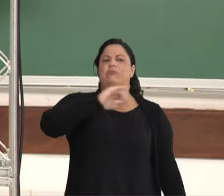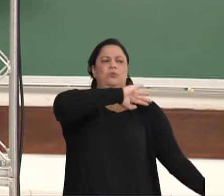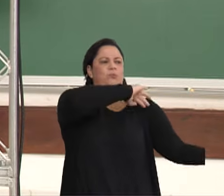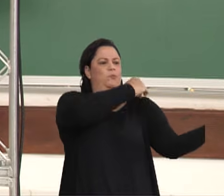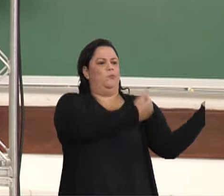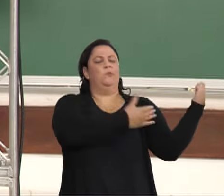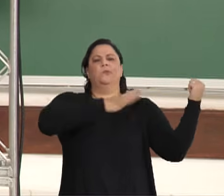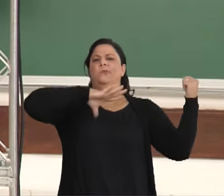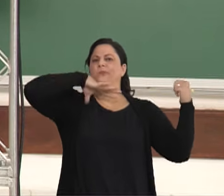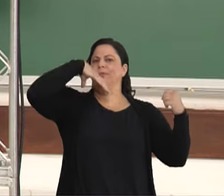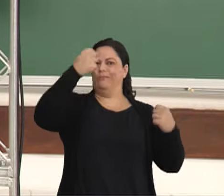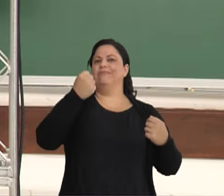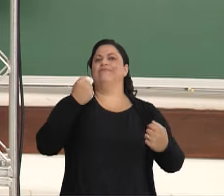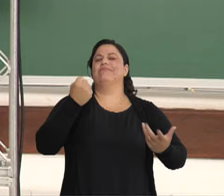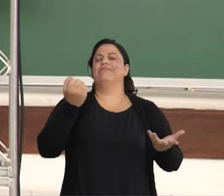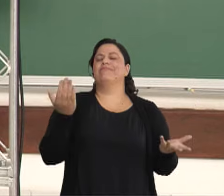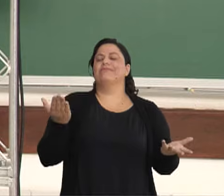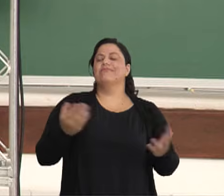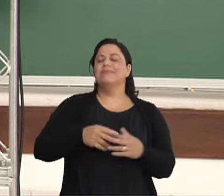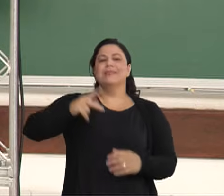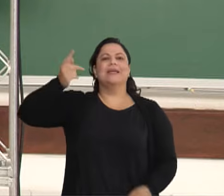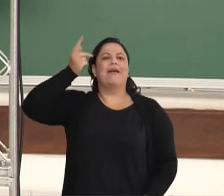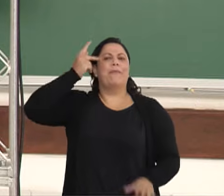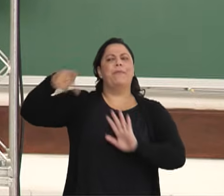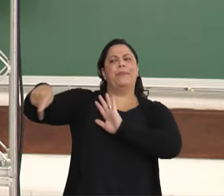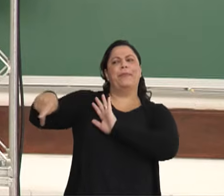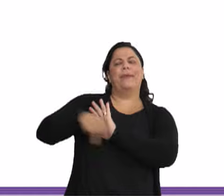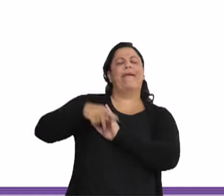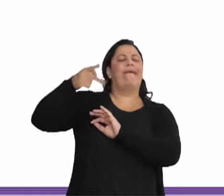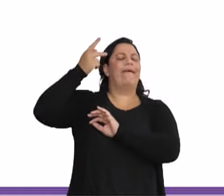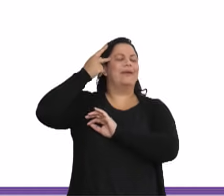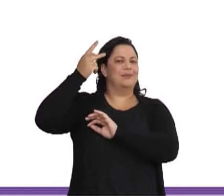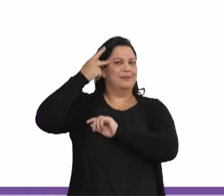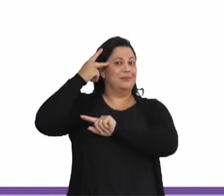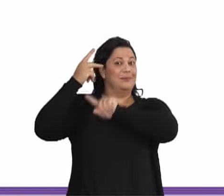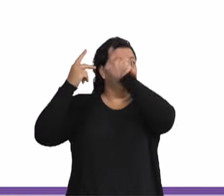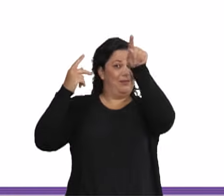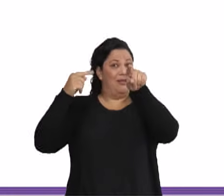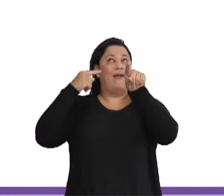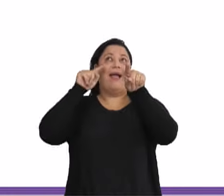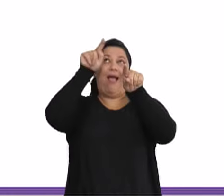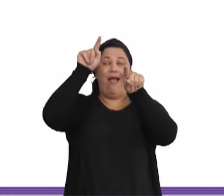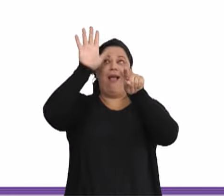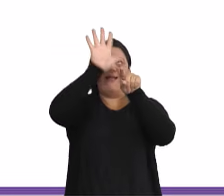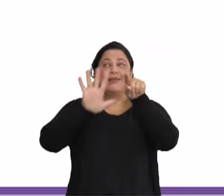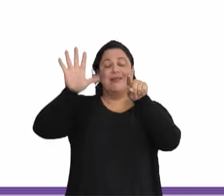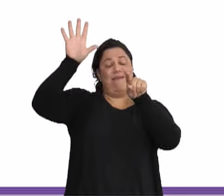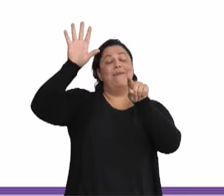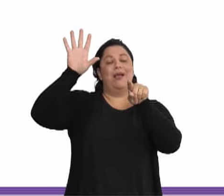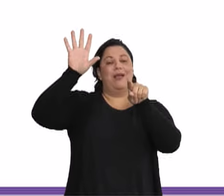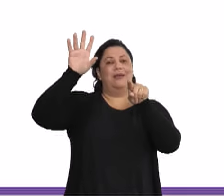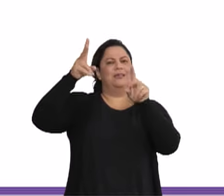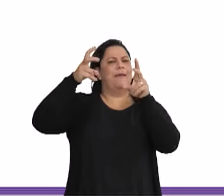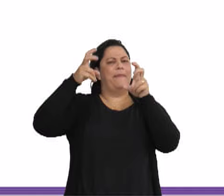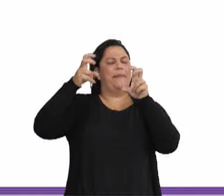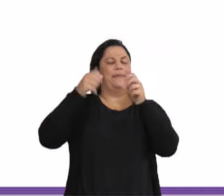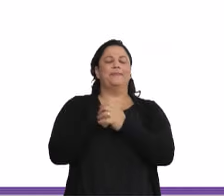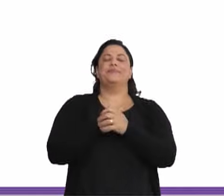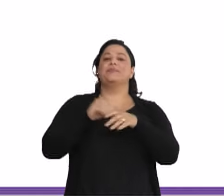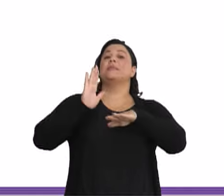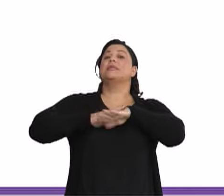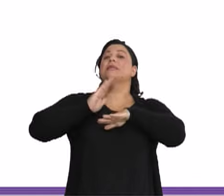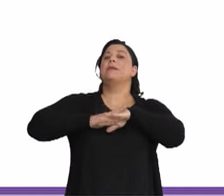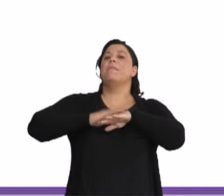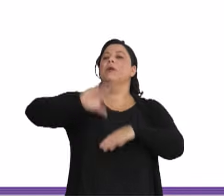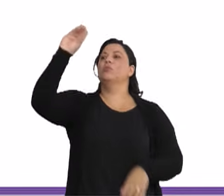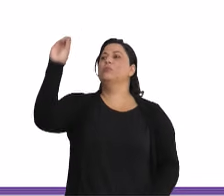na visão desses paulistas. Então, o bandeirante, essa figura, esse desbravador, repara, na mão direita do